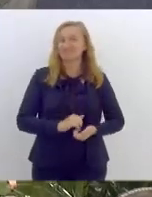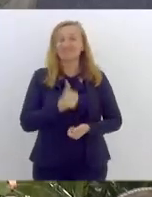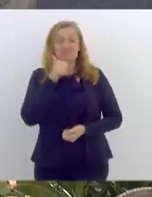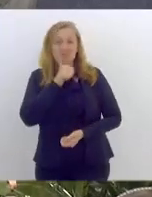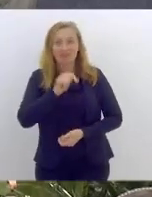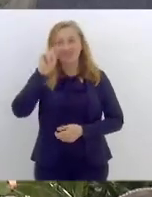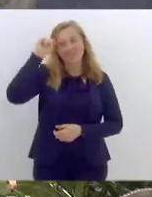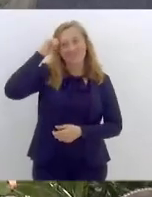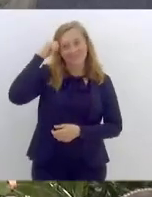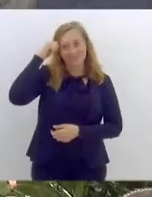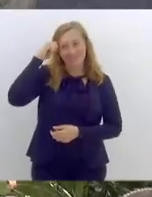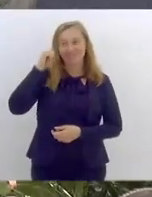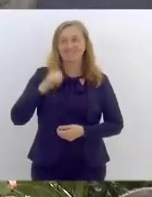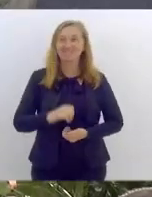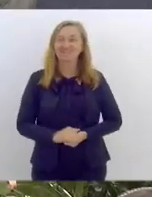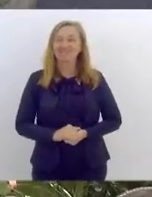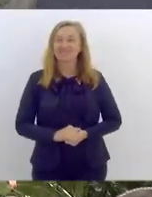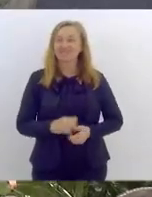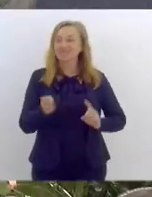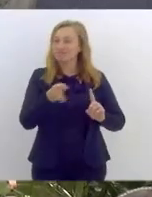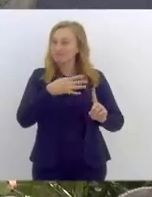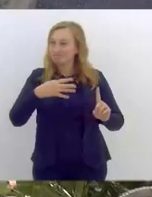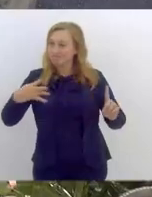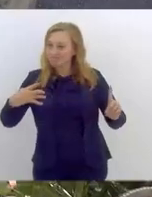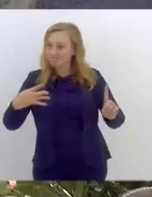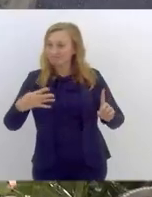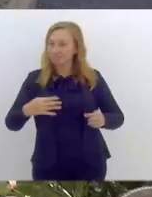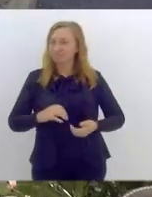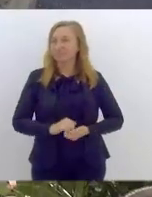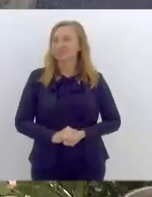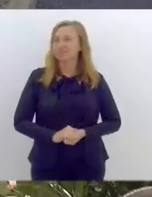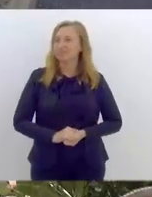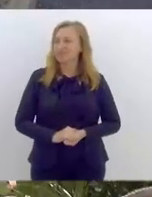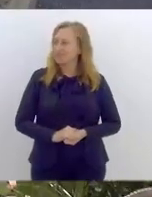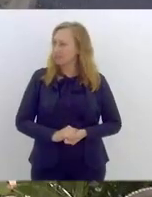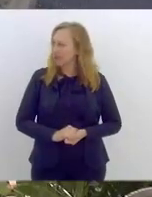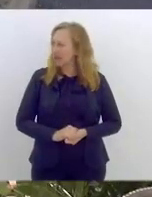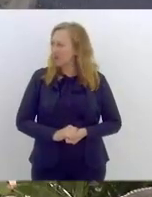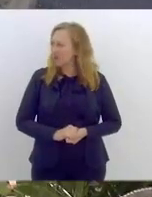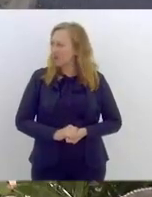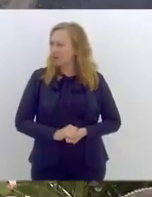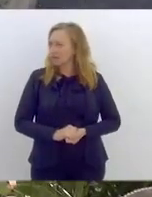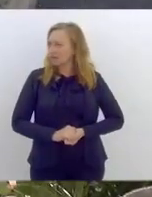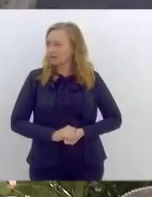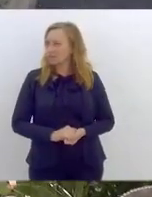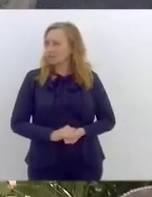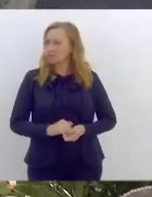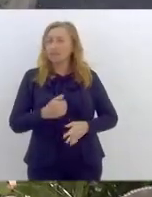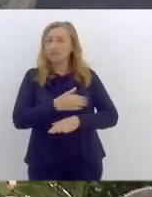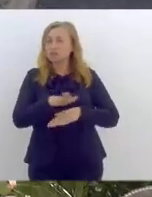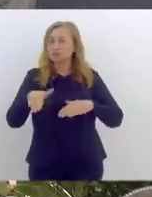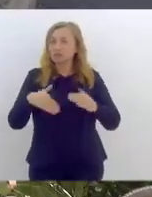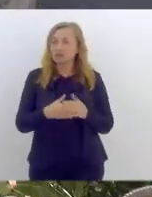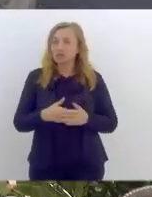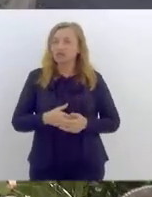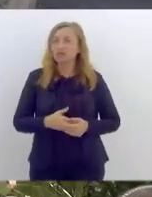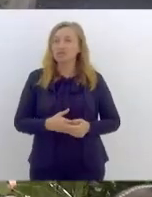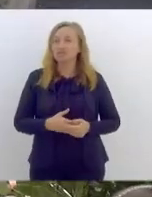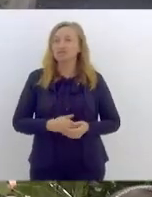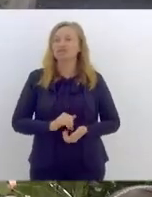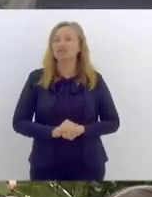mulheres negras, das LGBTQIA, PA+, e de todas aquelas que um dia